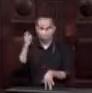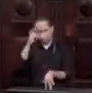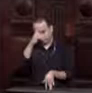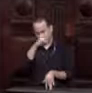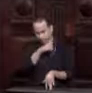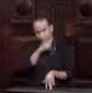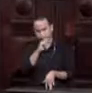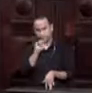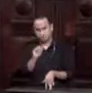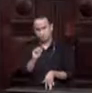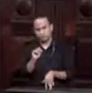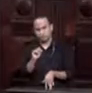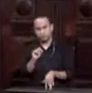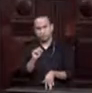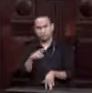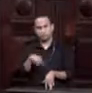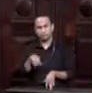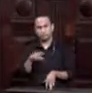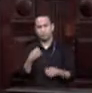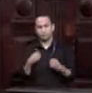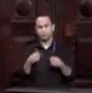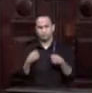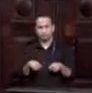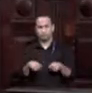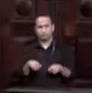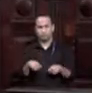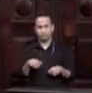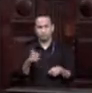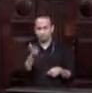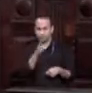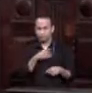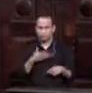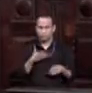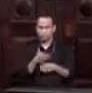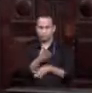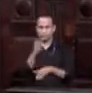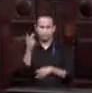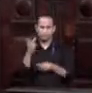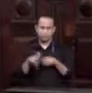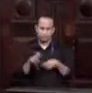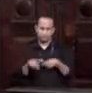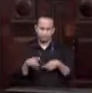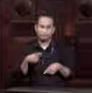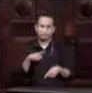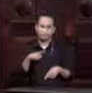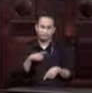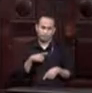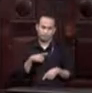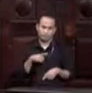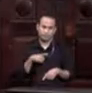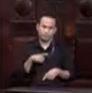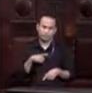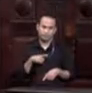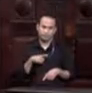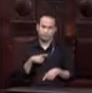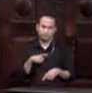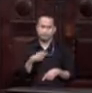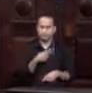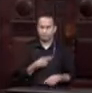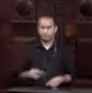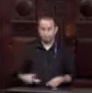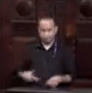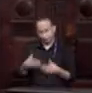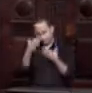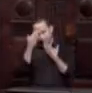difícil em que um timoneiro necessário para atravessar a tempestade nós tivemos na condução de Vossa Excelência.